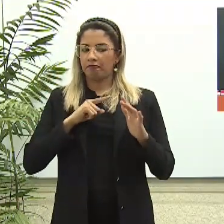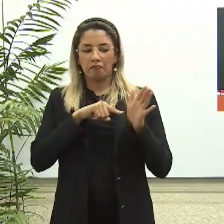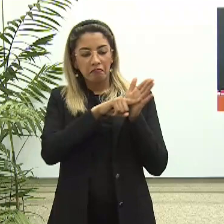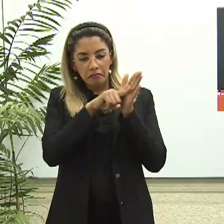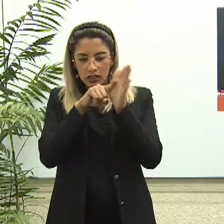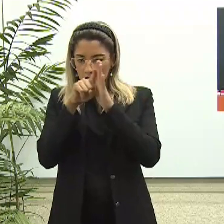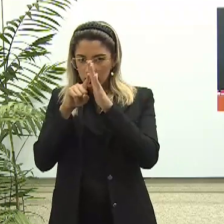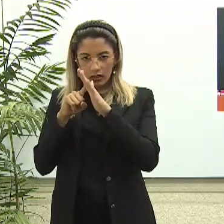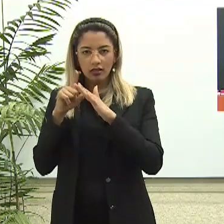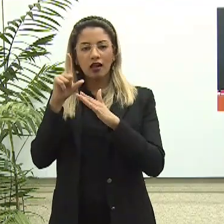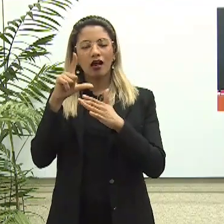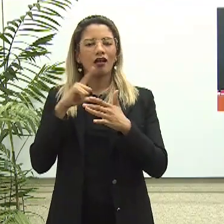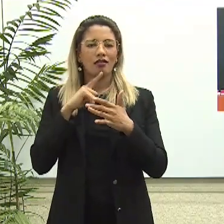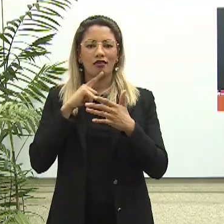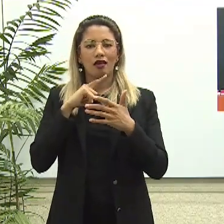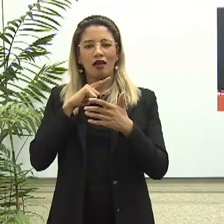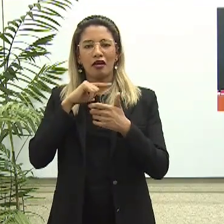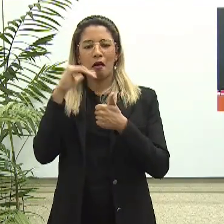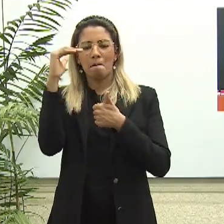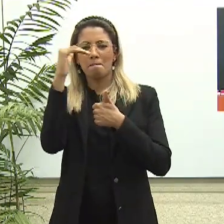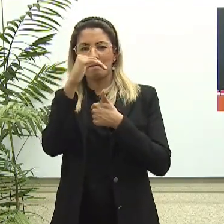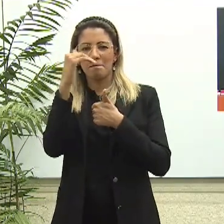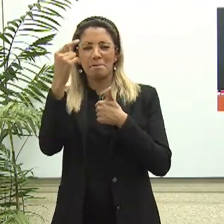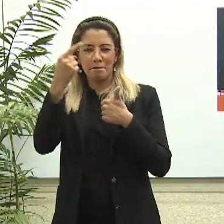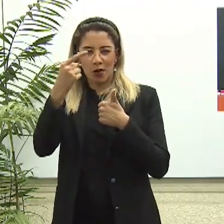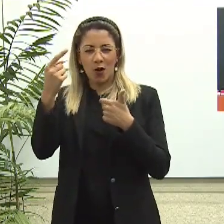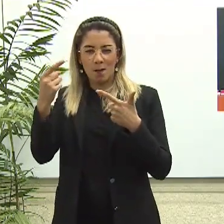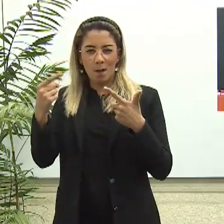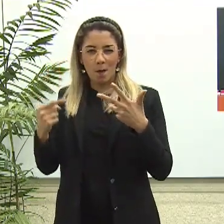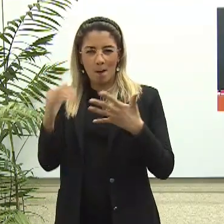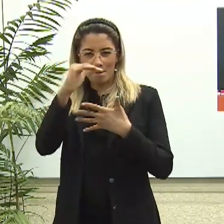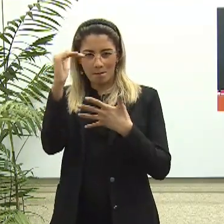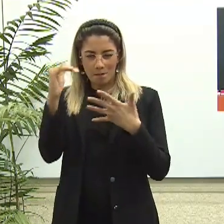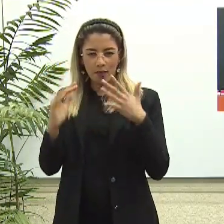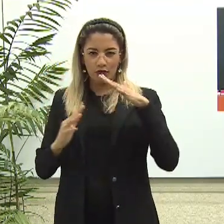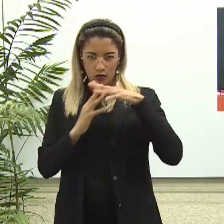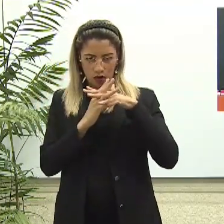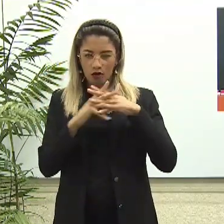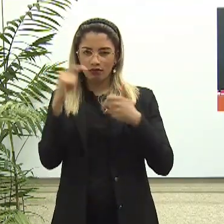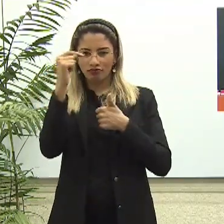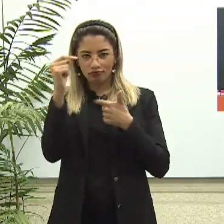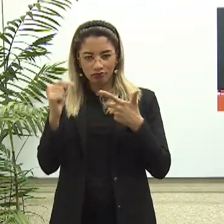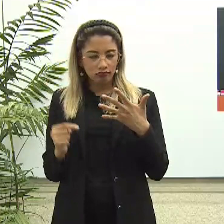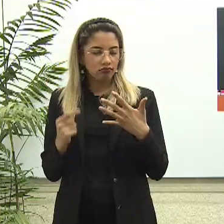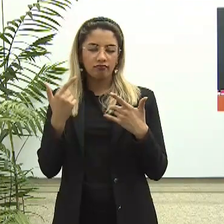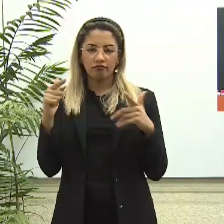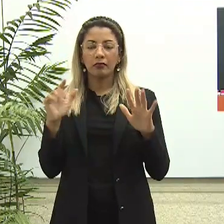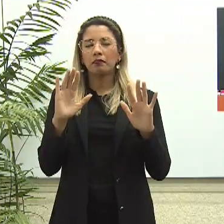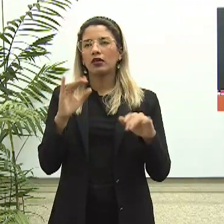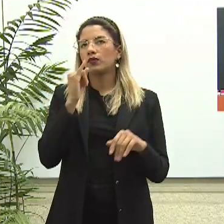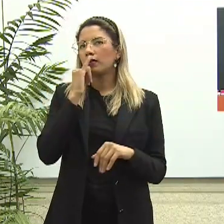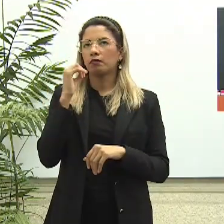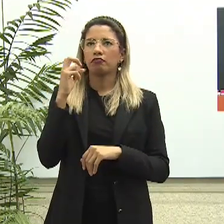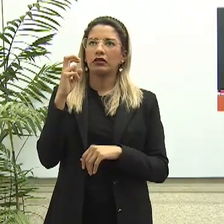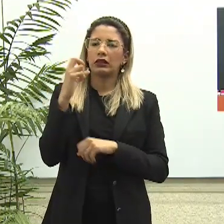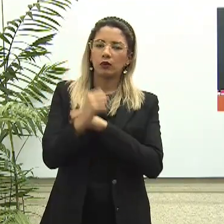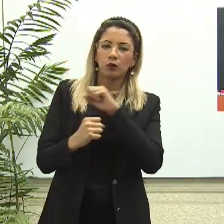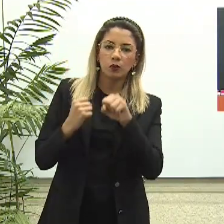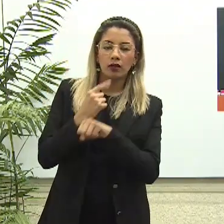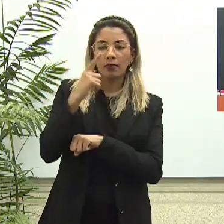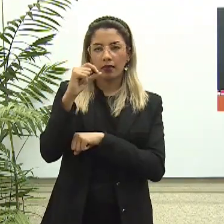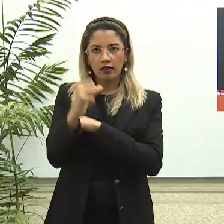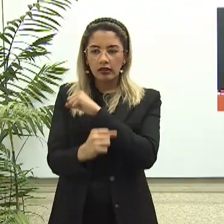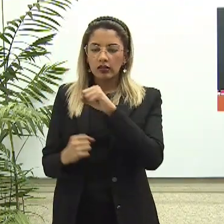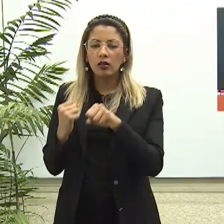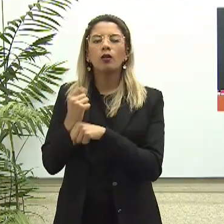porque nós somos sucateados mas nós em qualquer 5 10 anos a gente vira top de